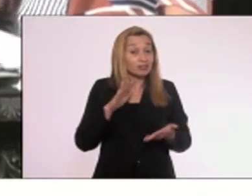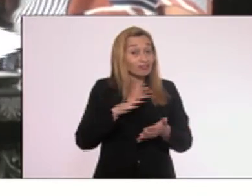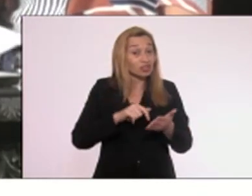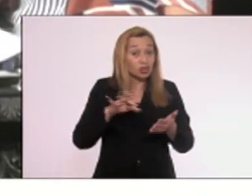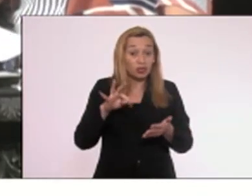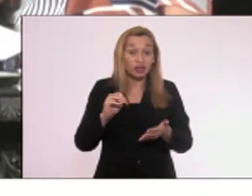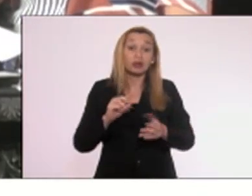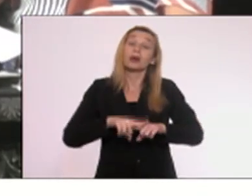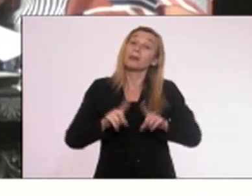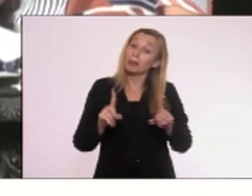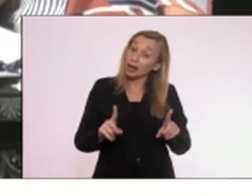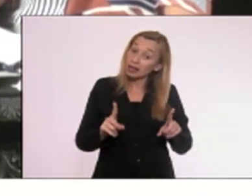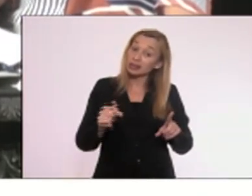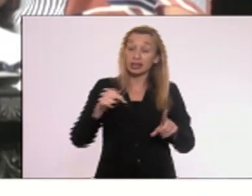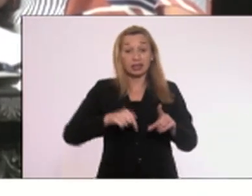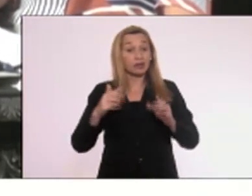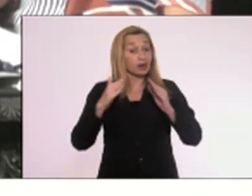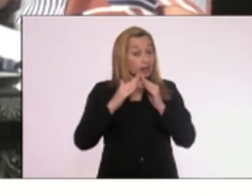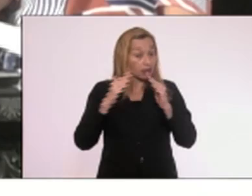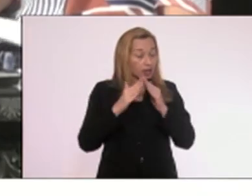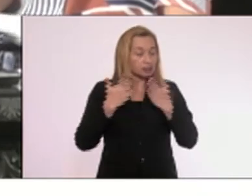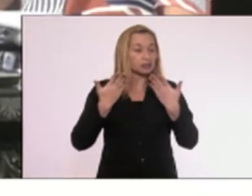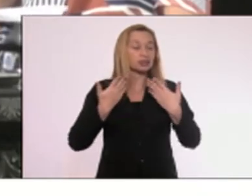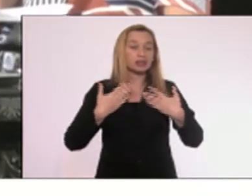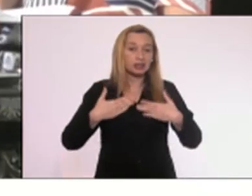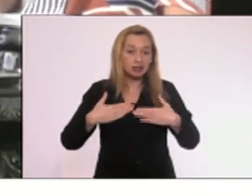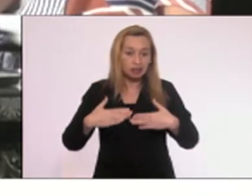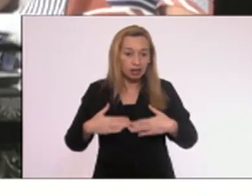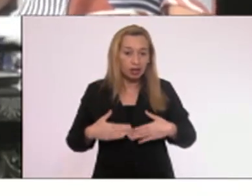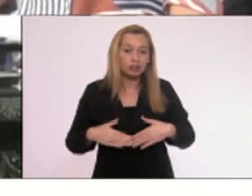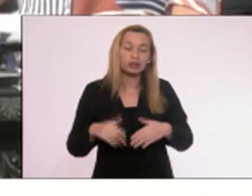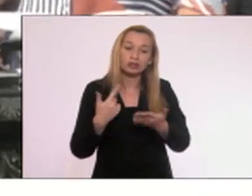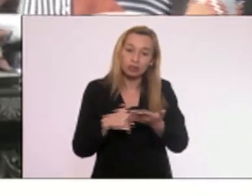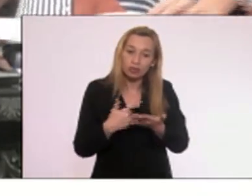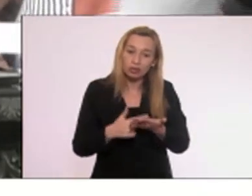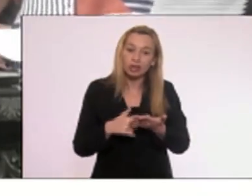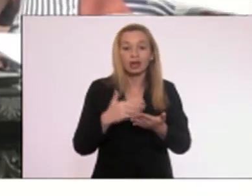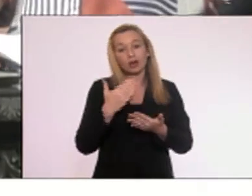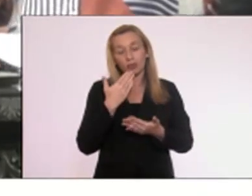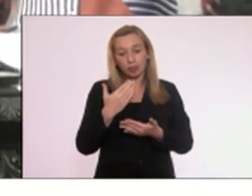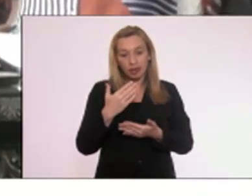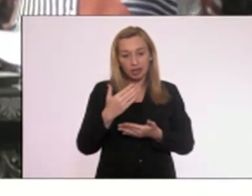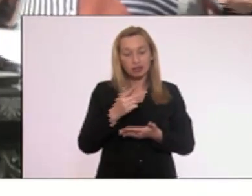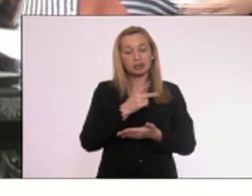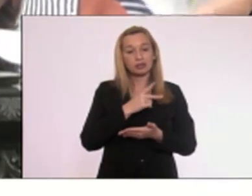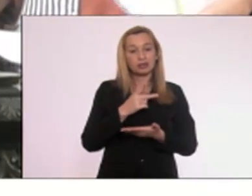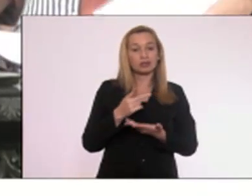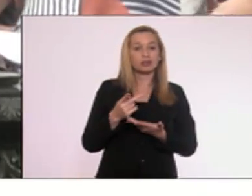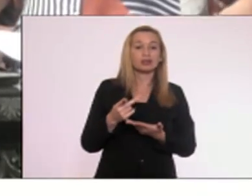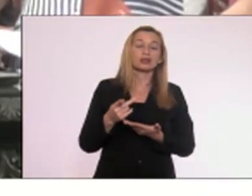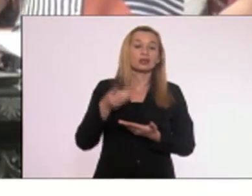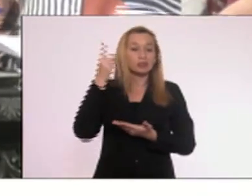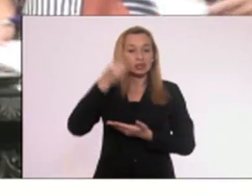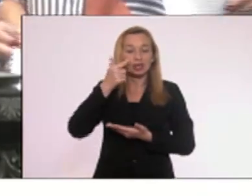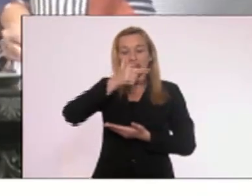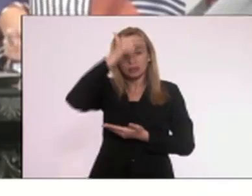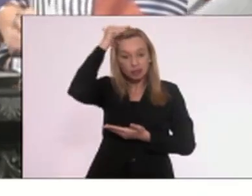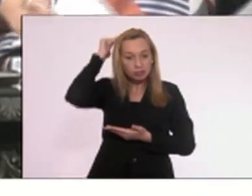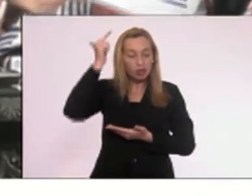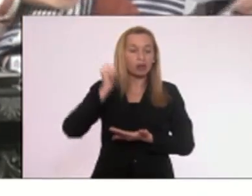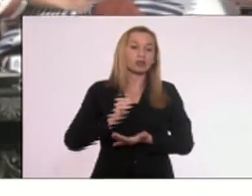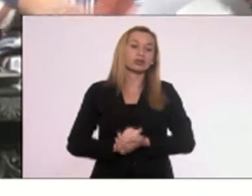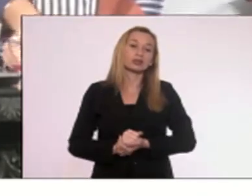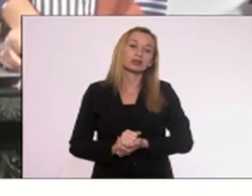Mas, como aqui é uma casa de sentar e conversar, a presidência pede ao deputado Luiz Paulo, que ainda no